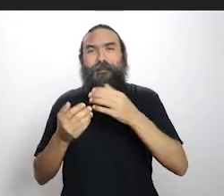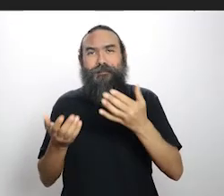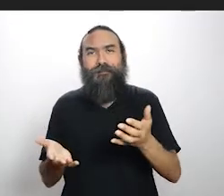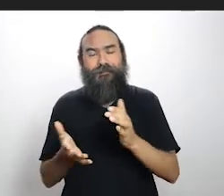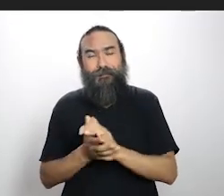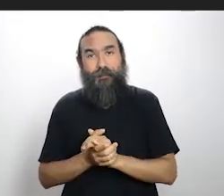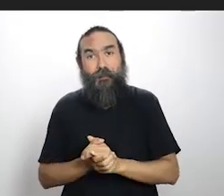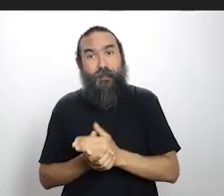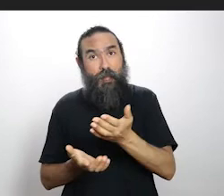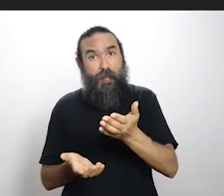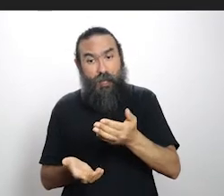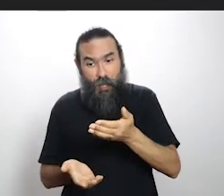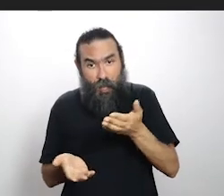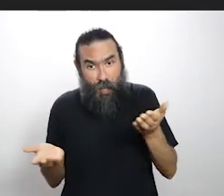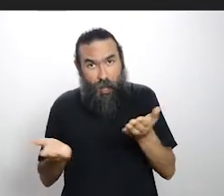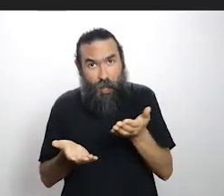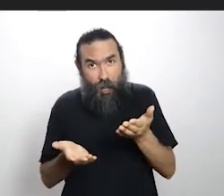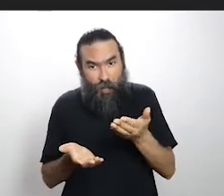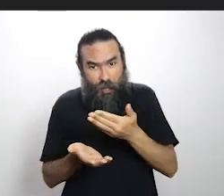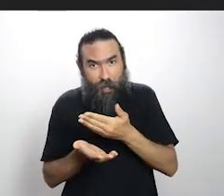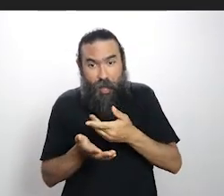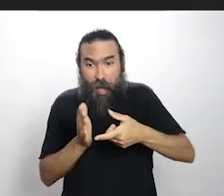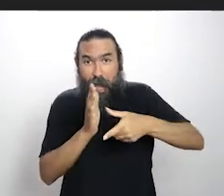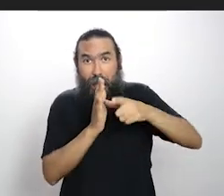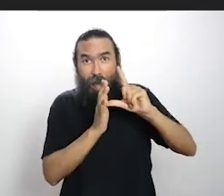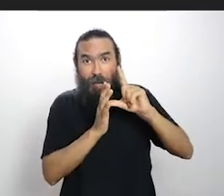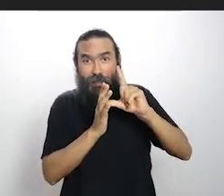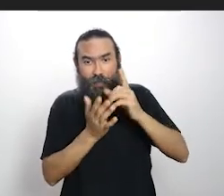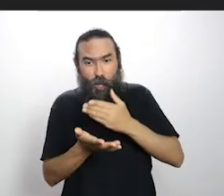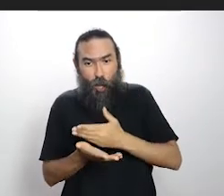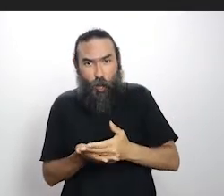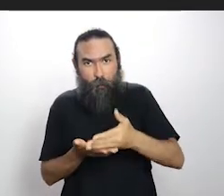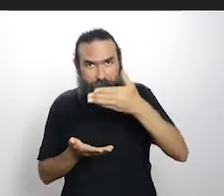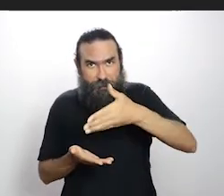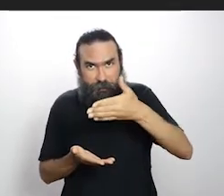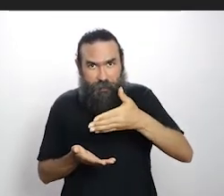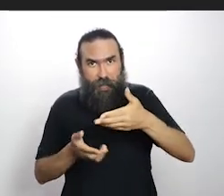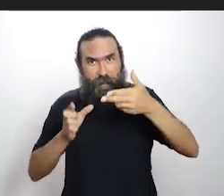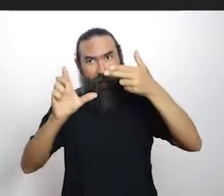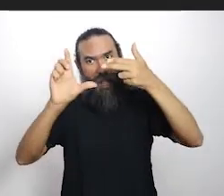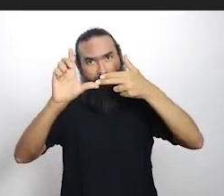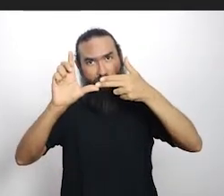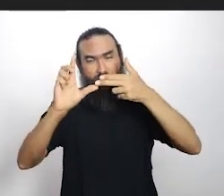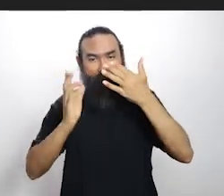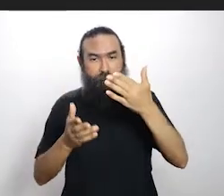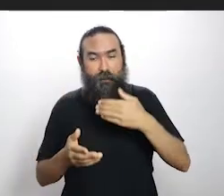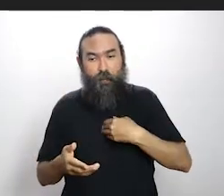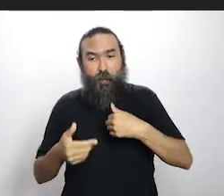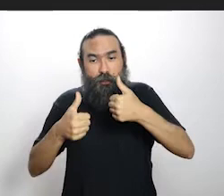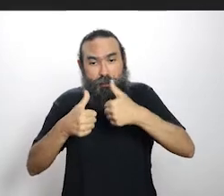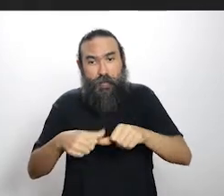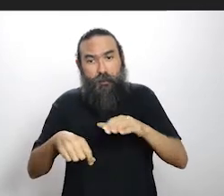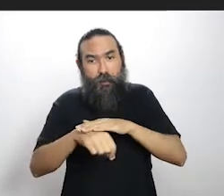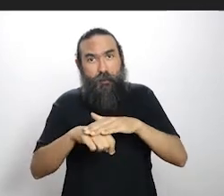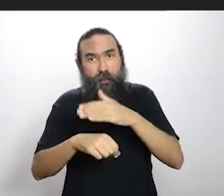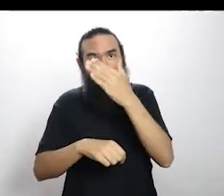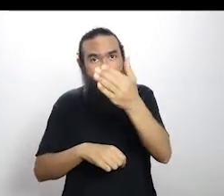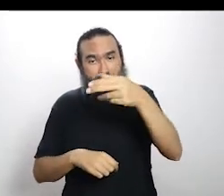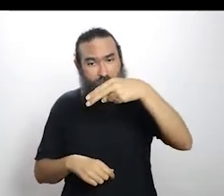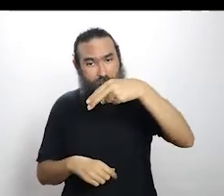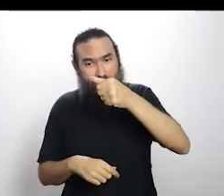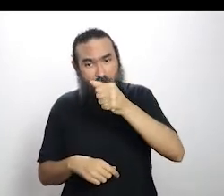Então, antes de começar online livre, né, para todos, conversando com a Narelle, a